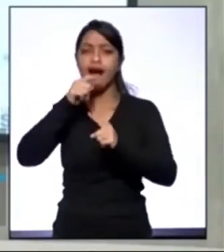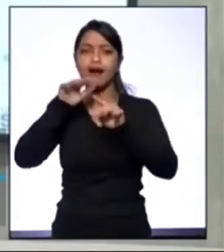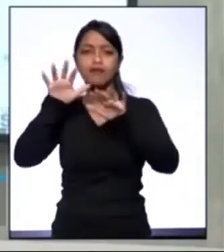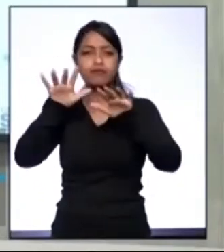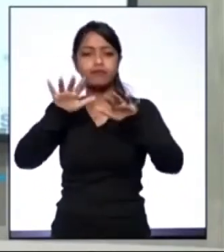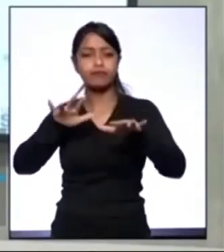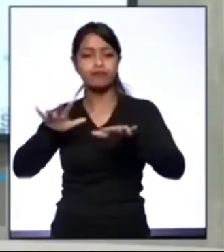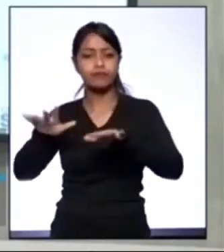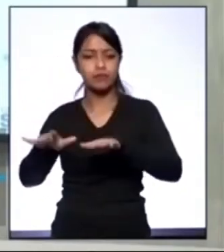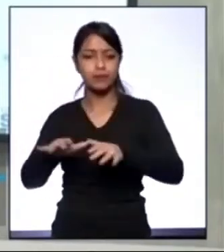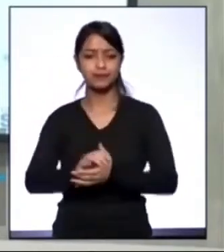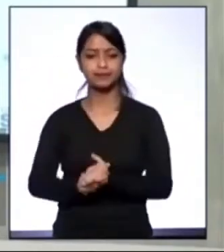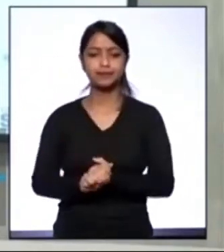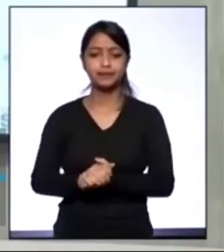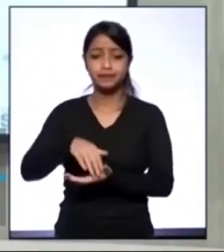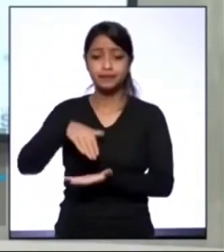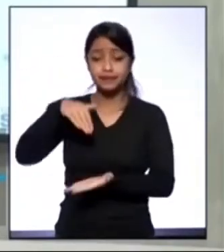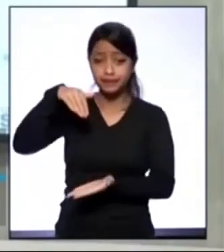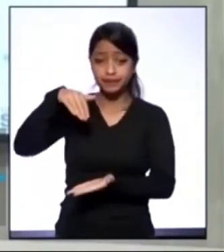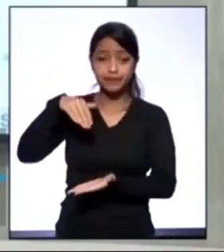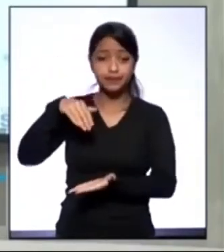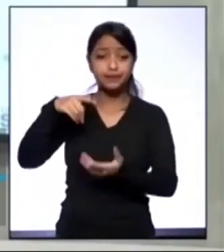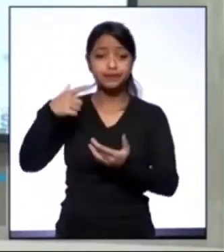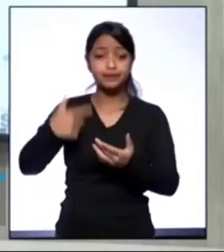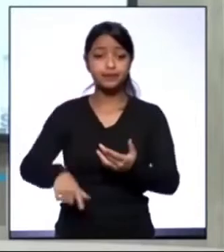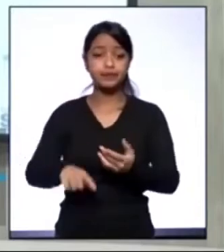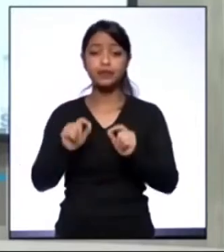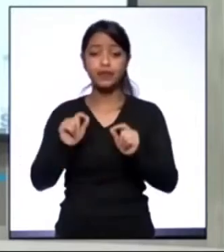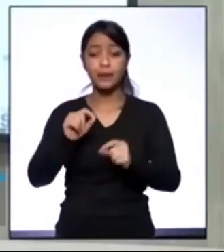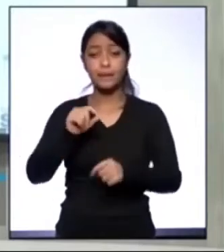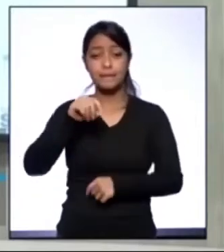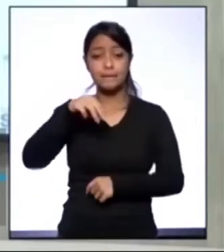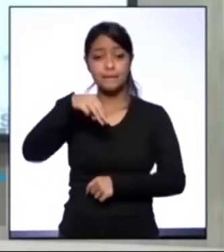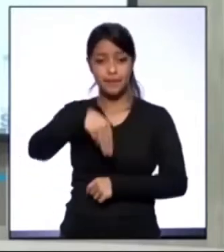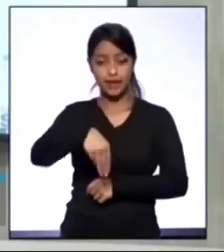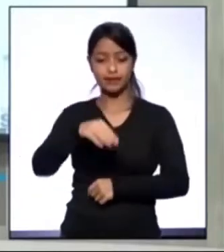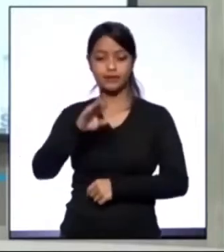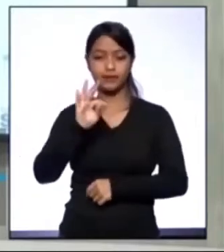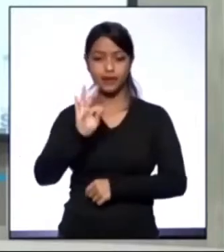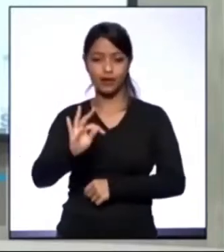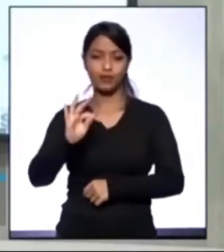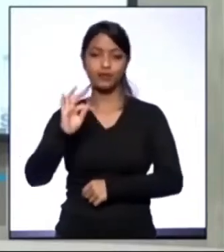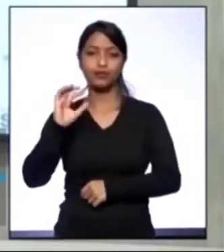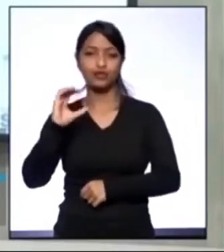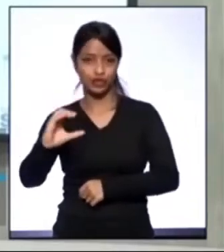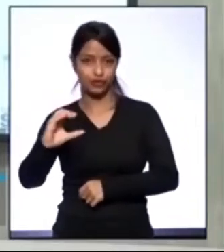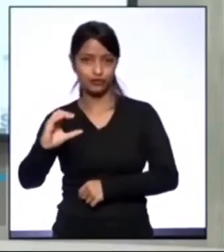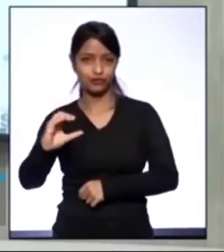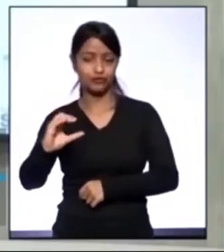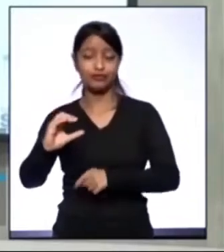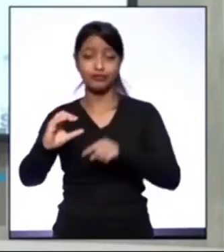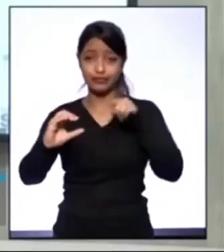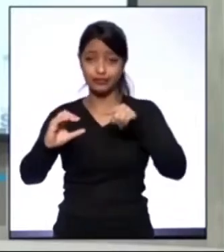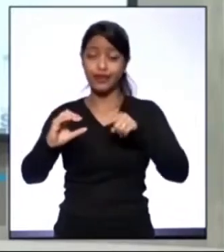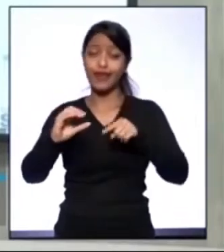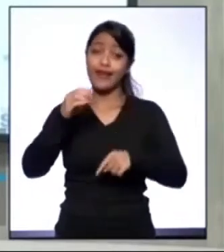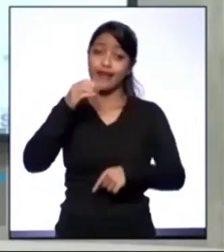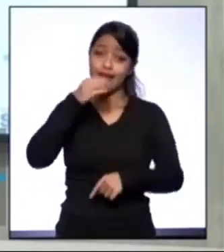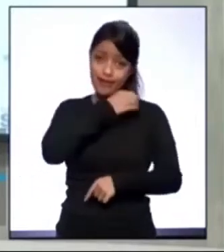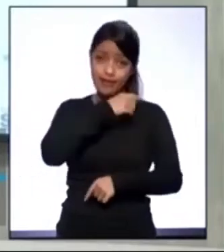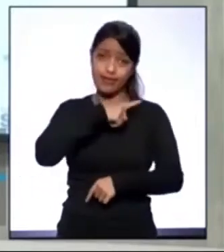tropical continental, aí tem uma ressalva. Ela é tropical, ótimo, ela é quente, mas ela é